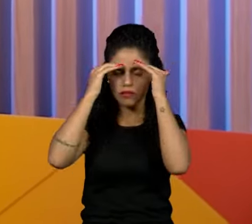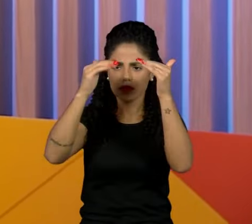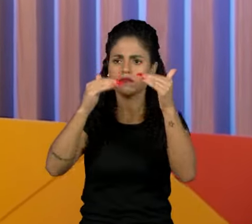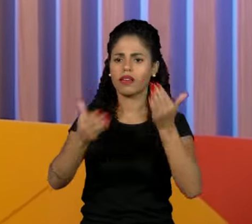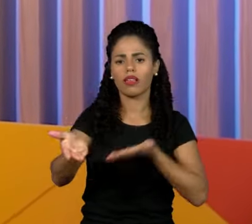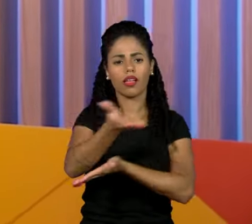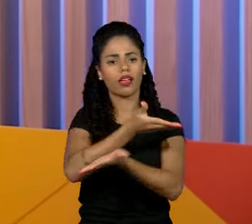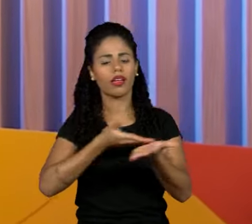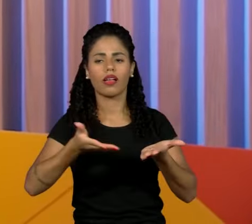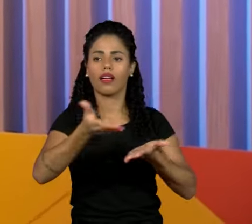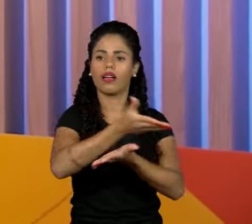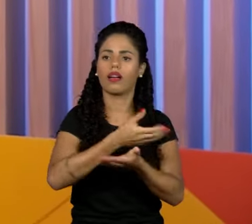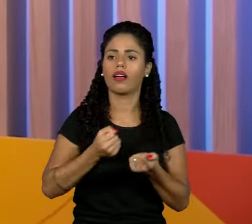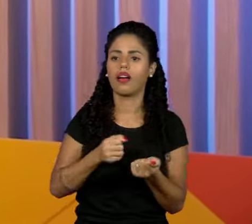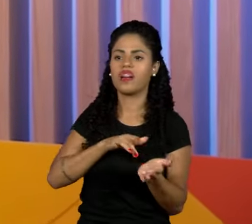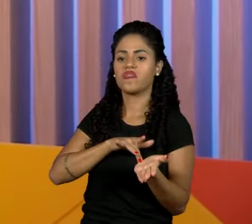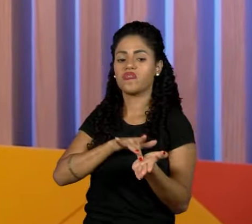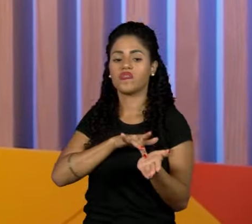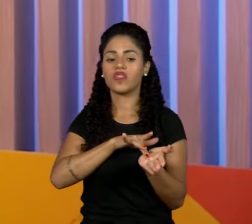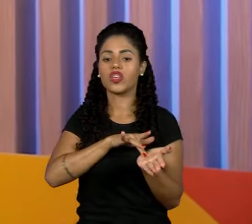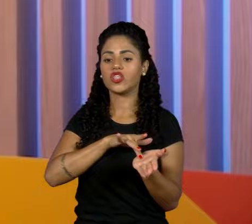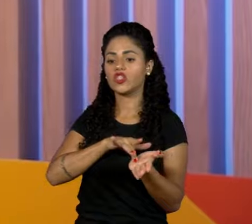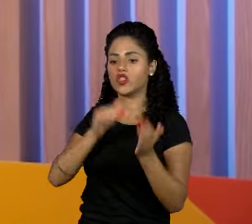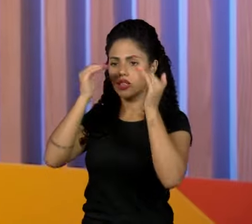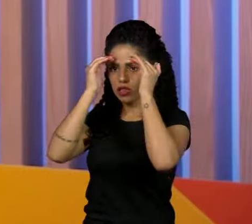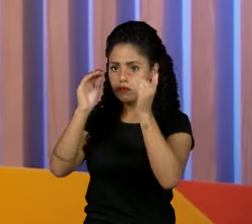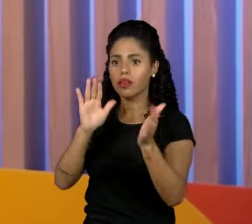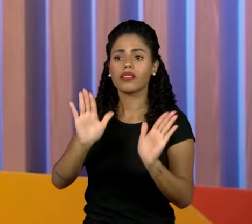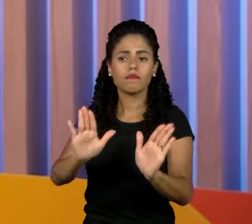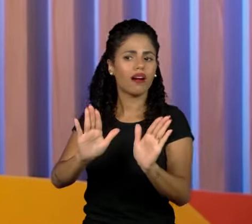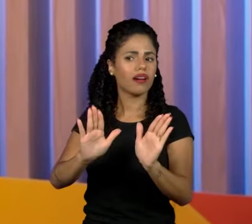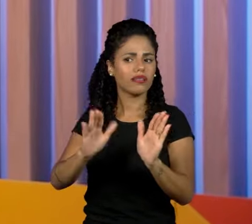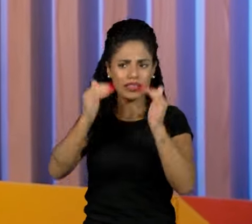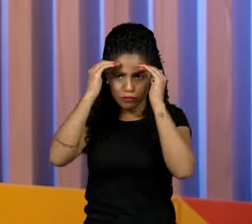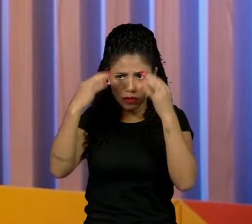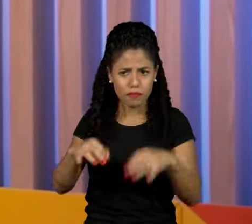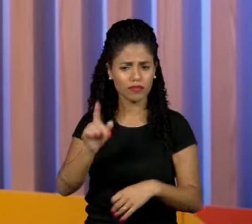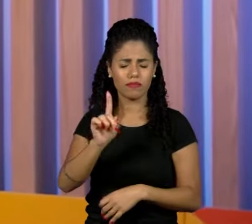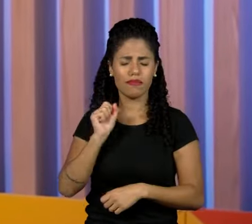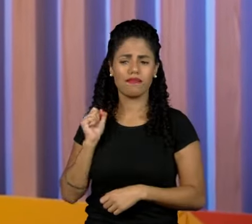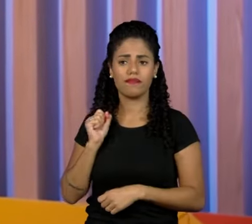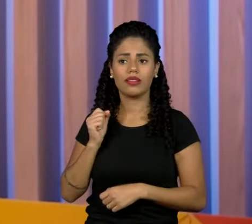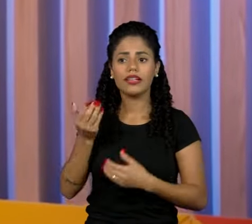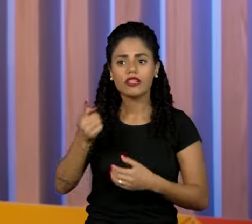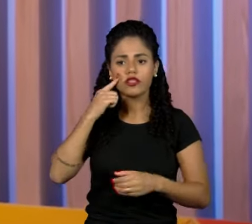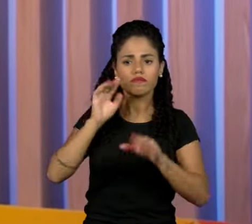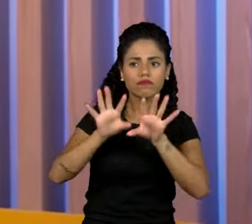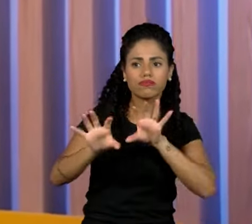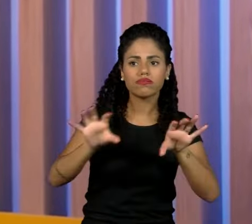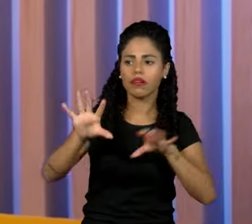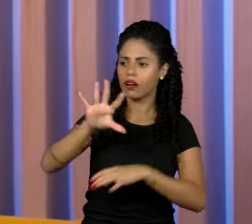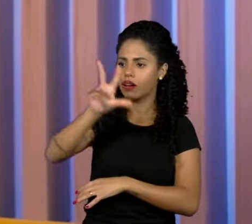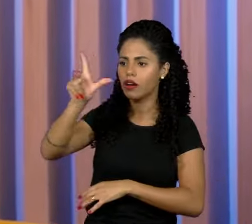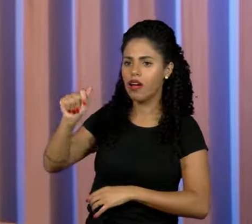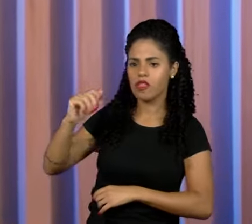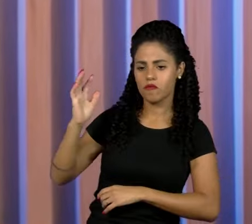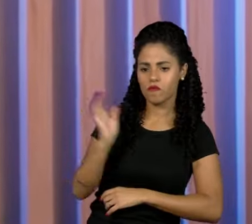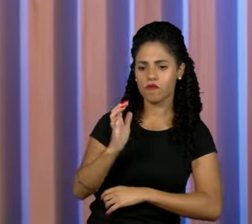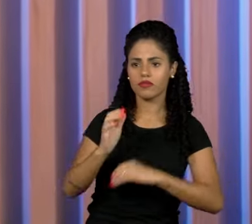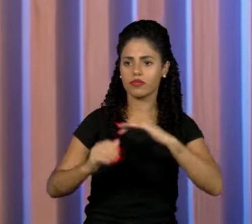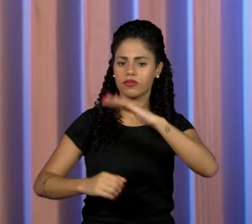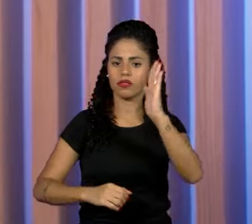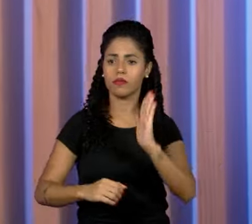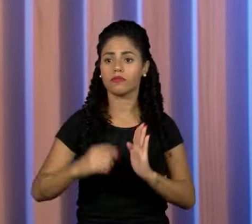fazem a manutenção de uma memória ancestral negra, da permanência das influências africanas no Brasil, né?